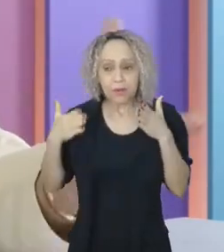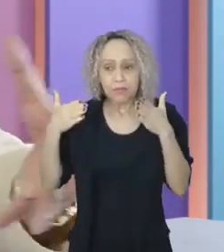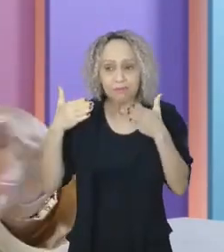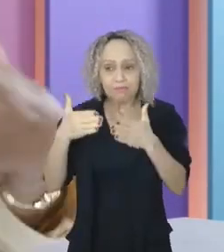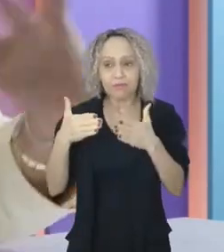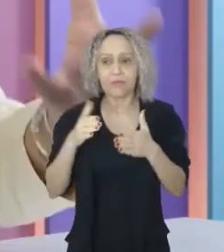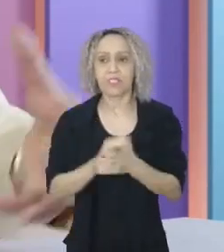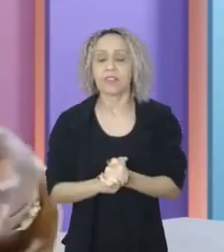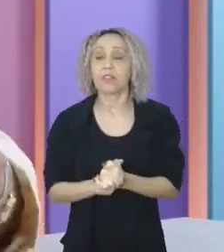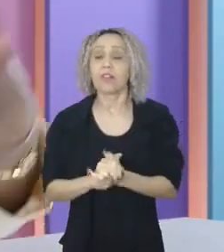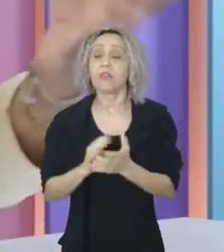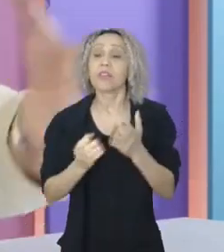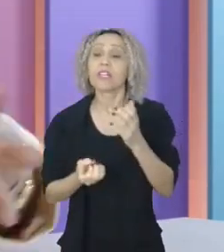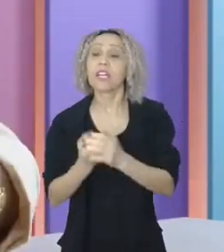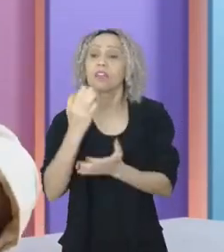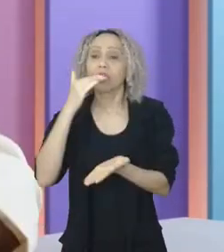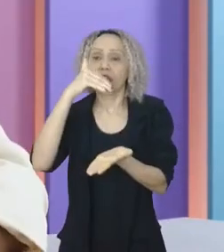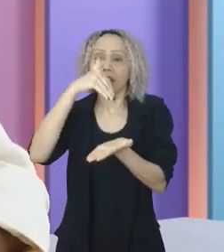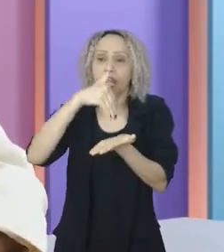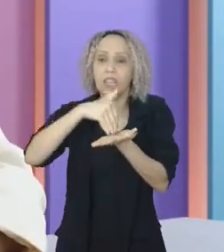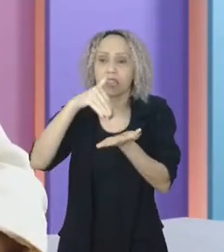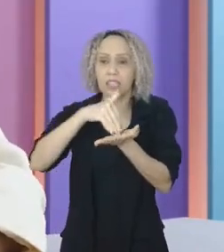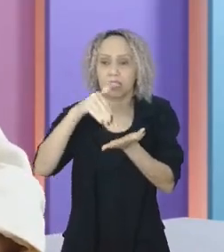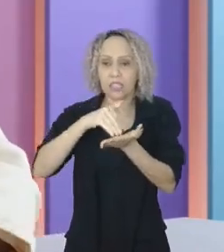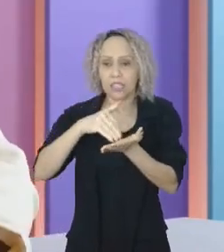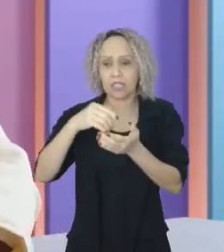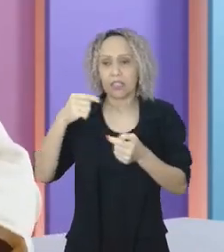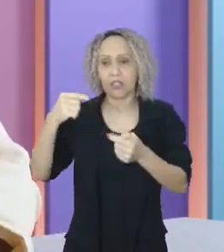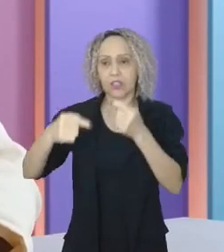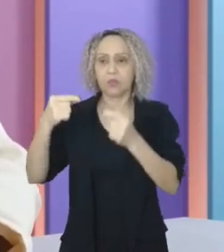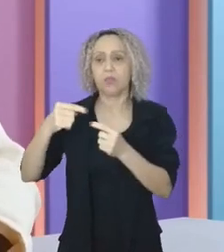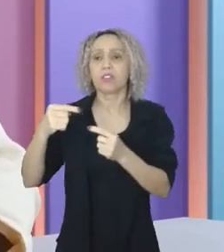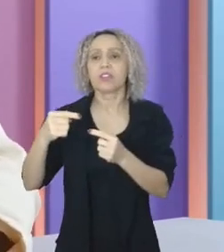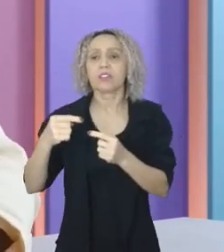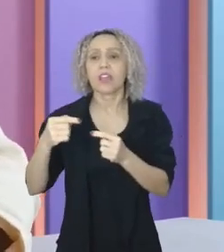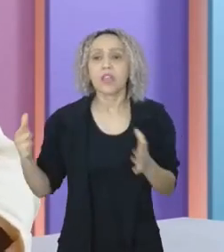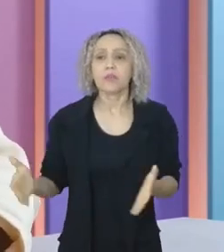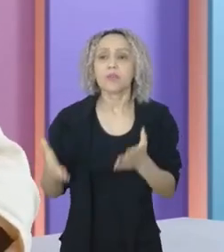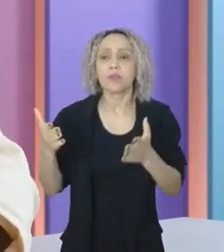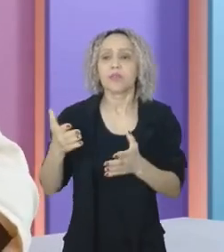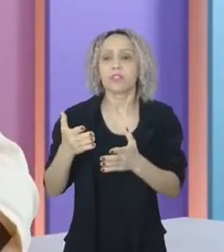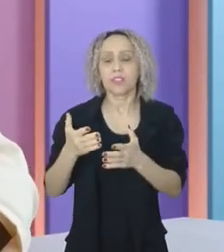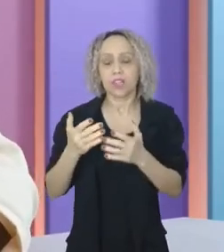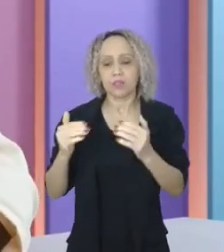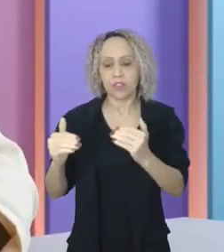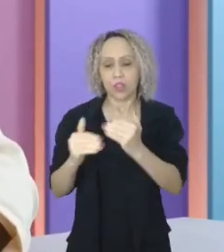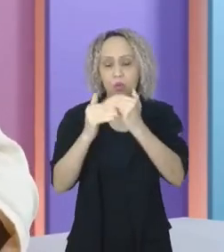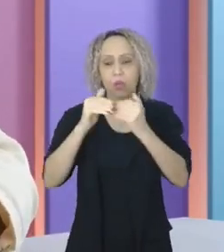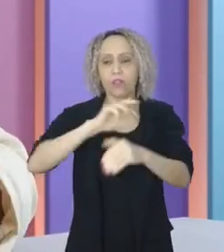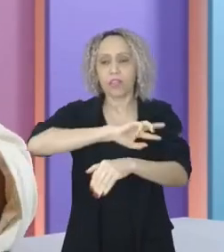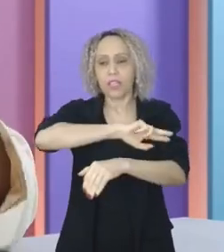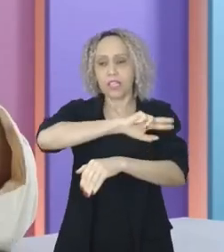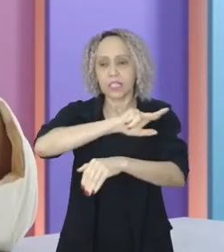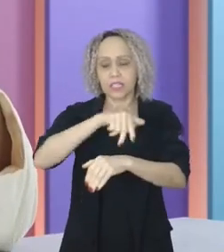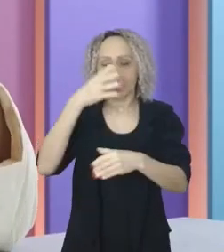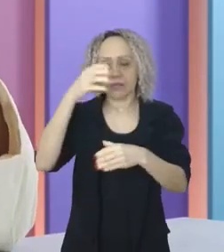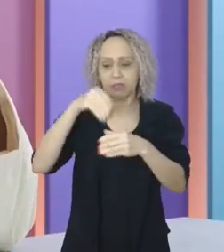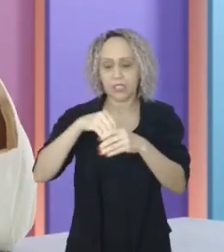CEPIR, a Secretaria Especial com status de ministério, né? E pensar...